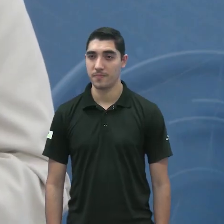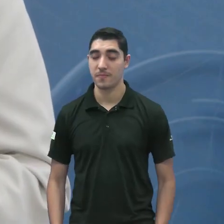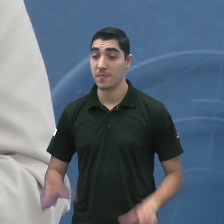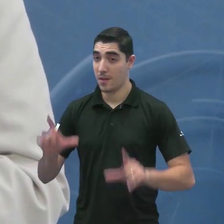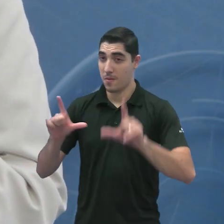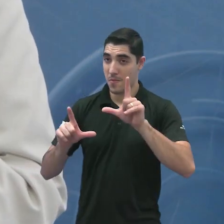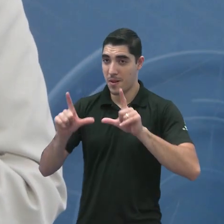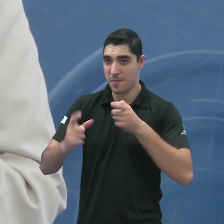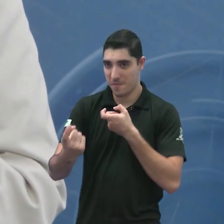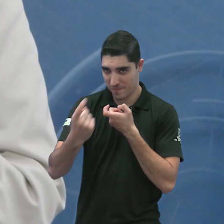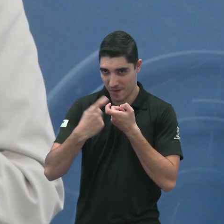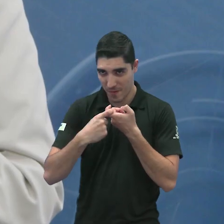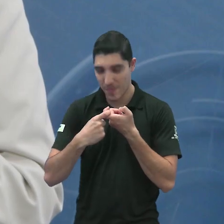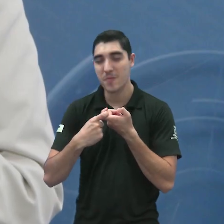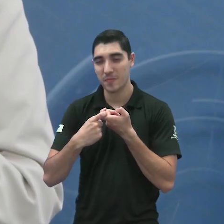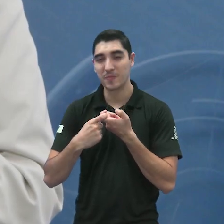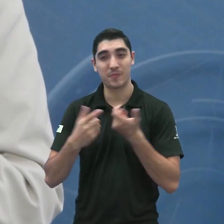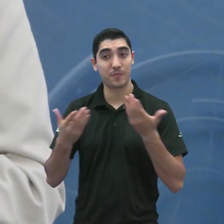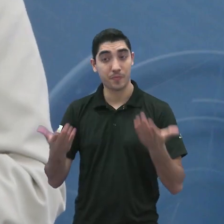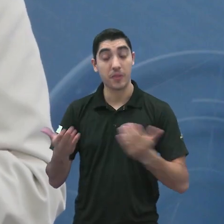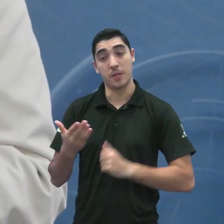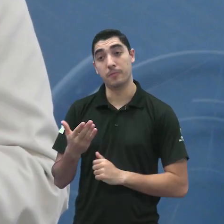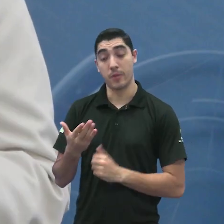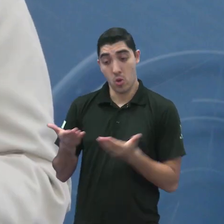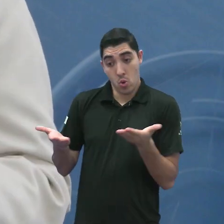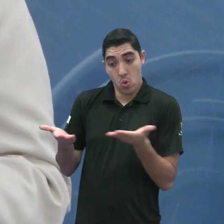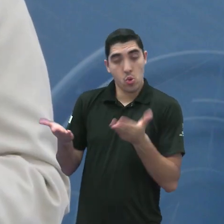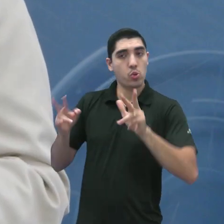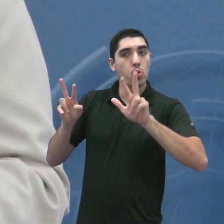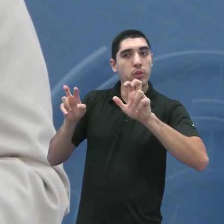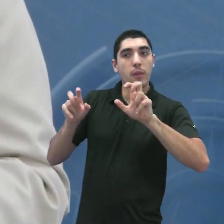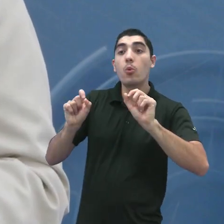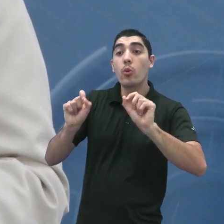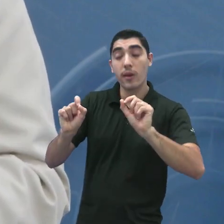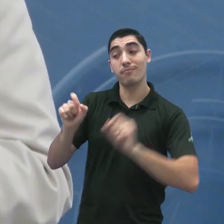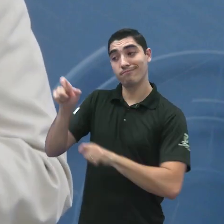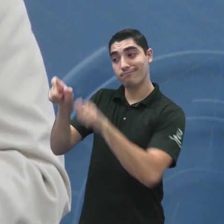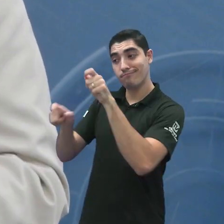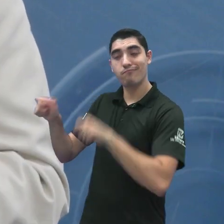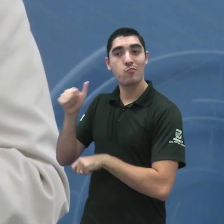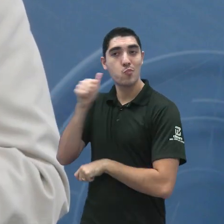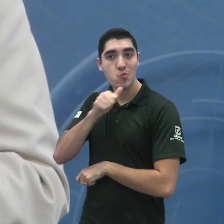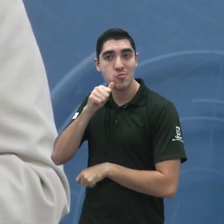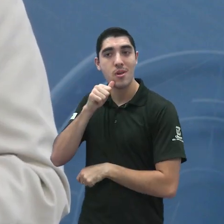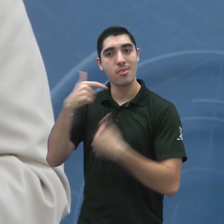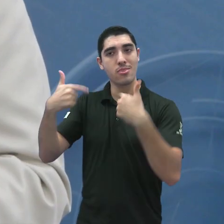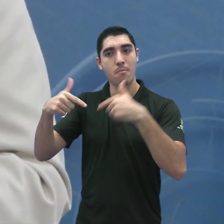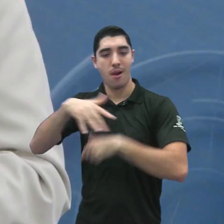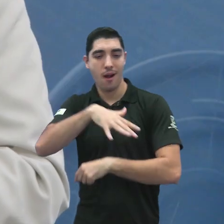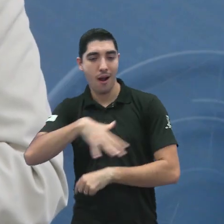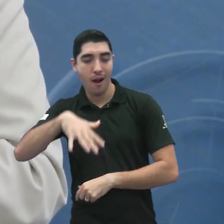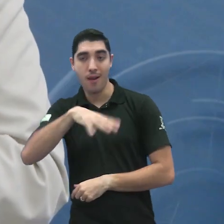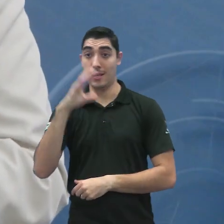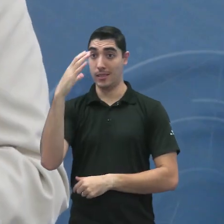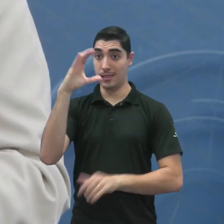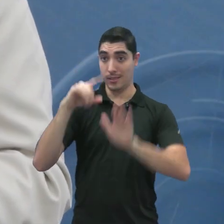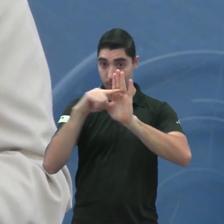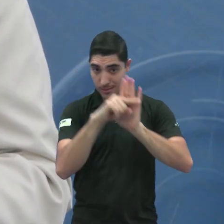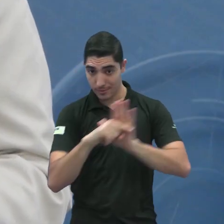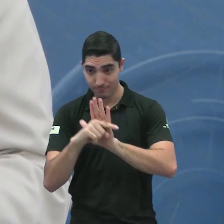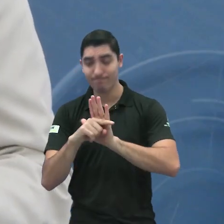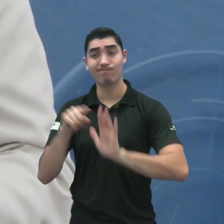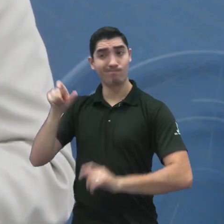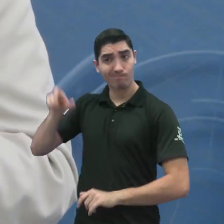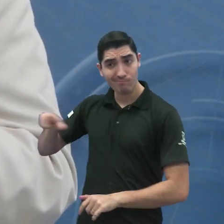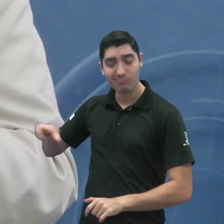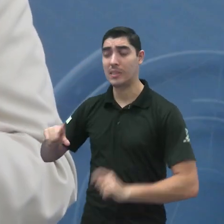Estamos de volta com Diálogos da Cidade, gente. Olha, hoje falando sobre as mulheres na ciência, os desafios que